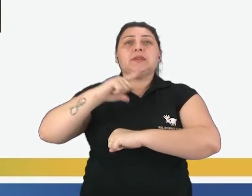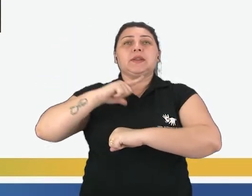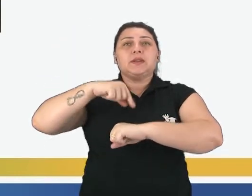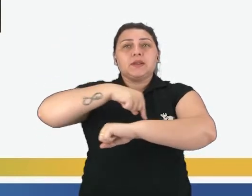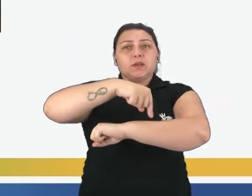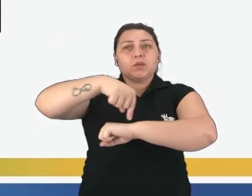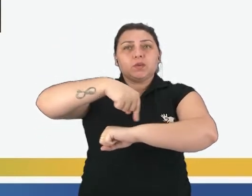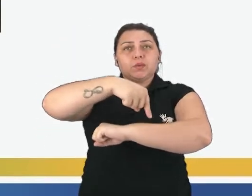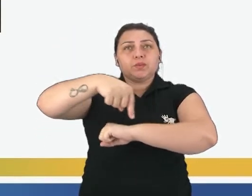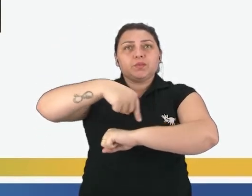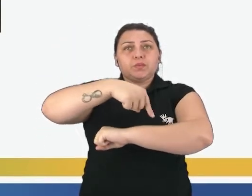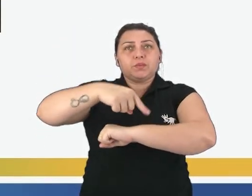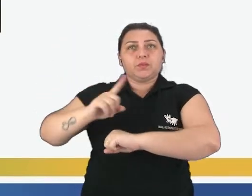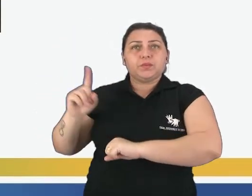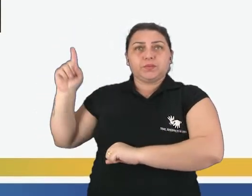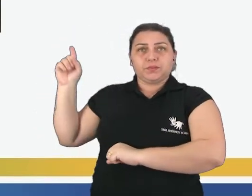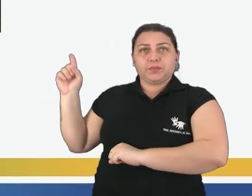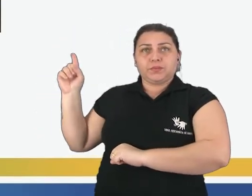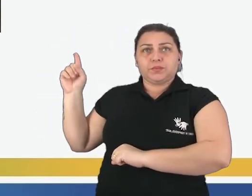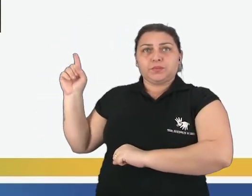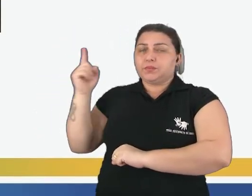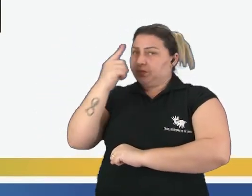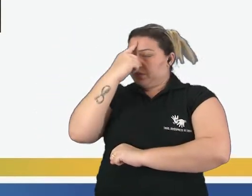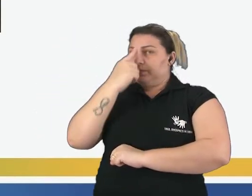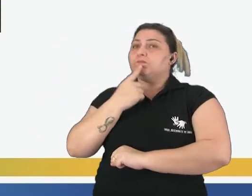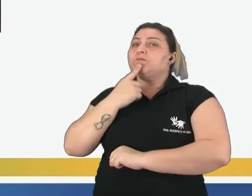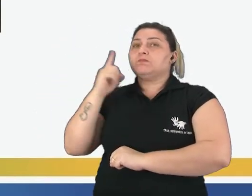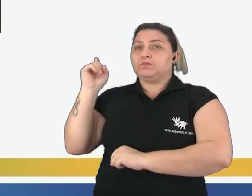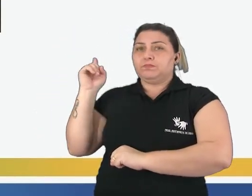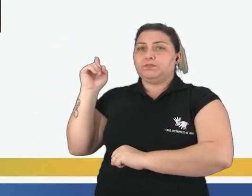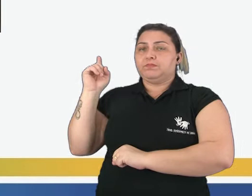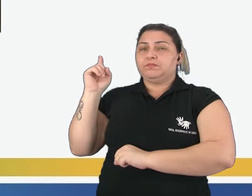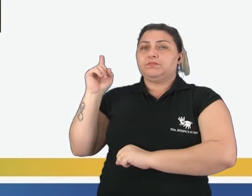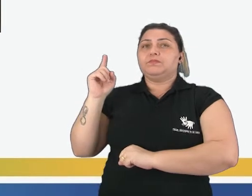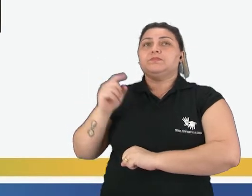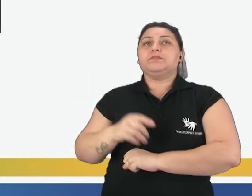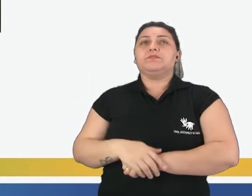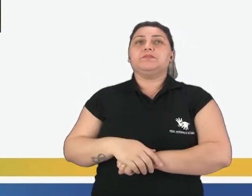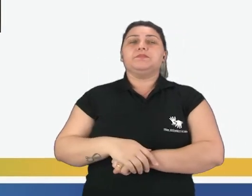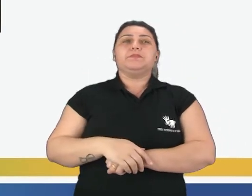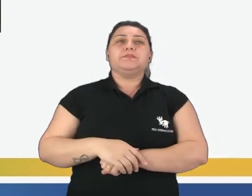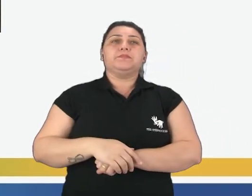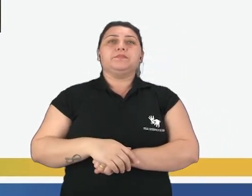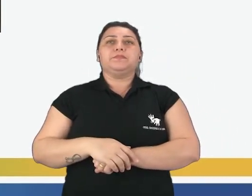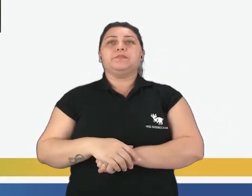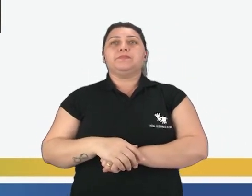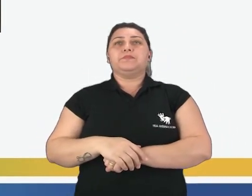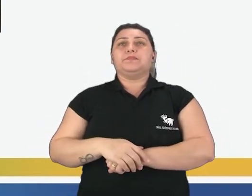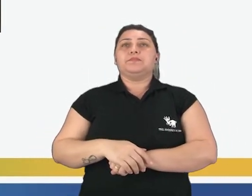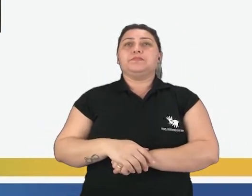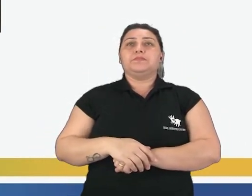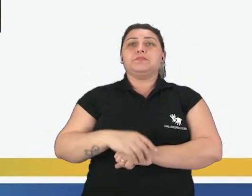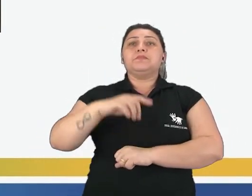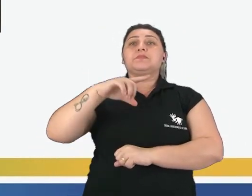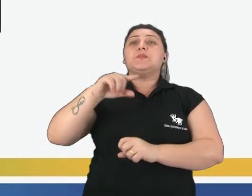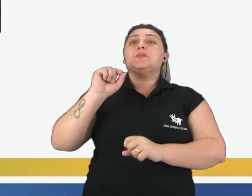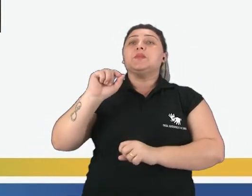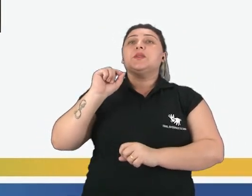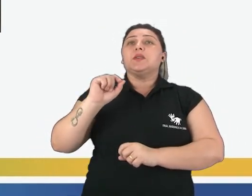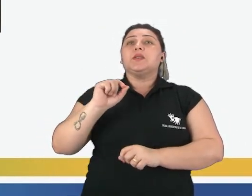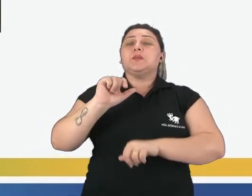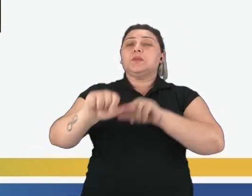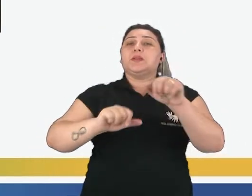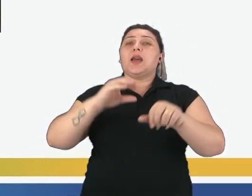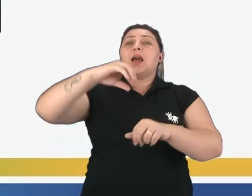do dia, ó. Peguei aí uma fotinha, né, de um relógio simples de sol. E o que